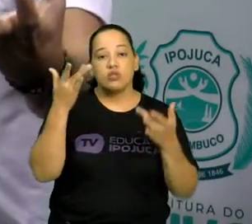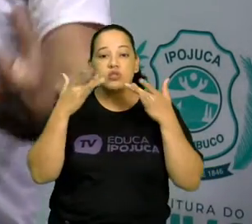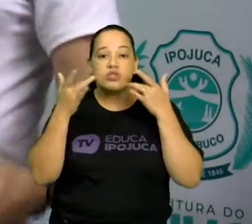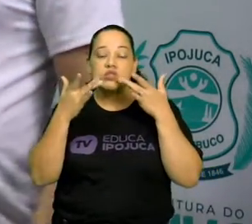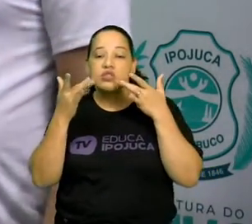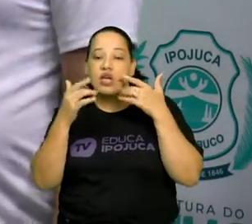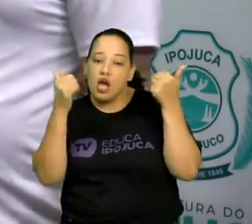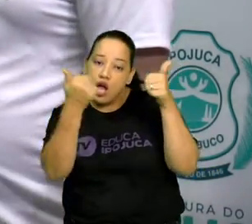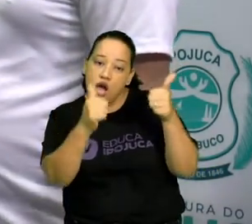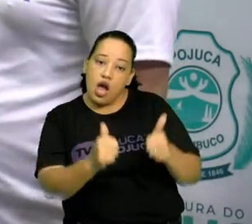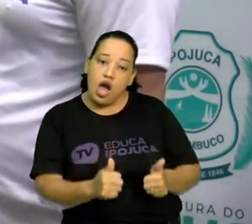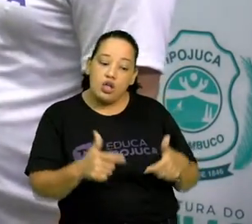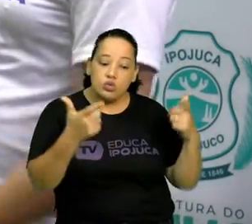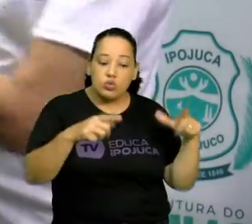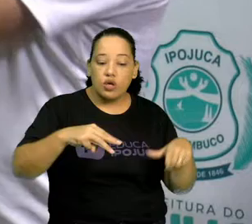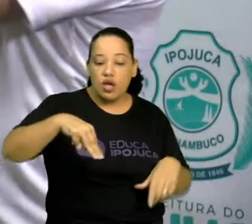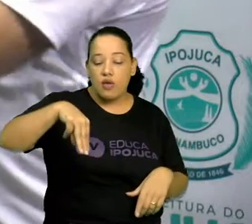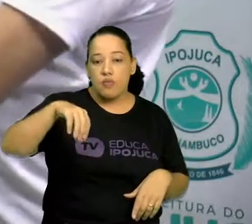com essa qualidade.